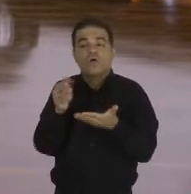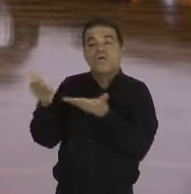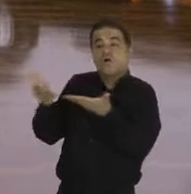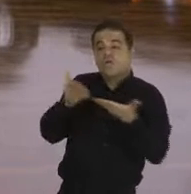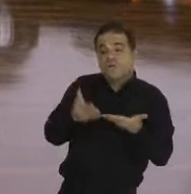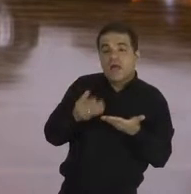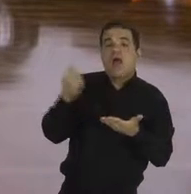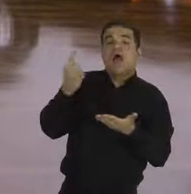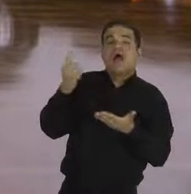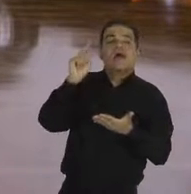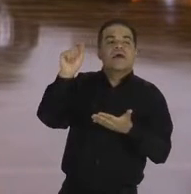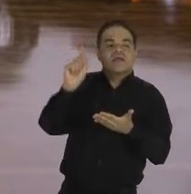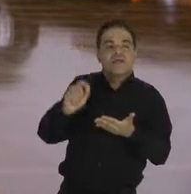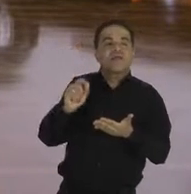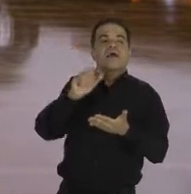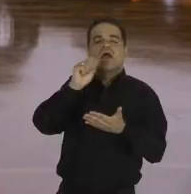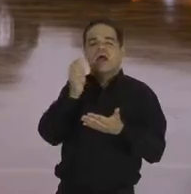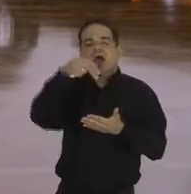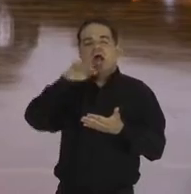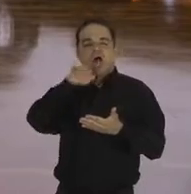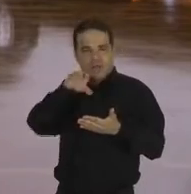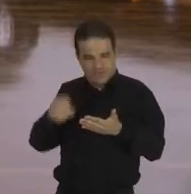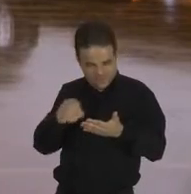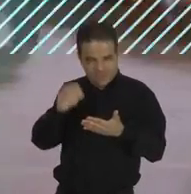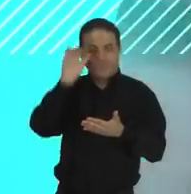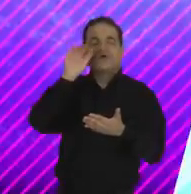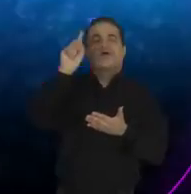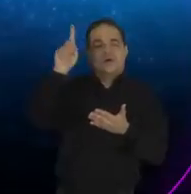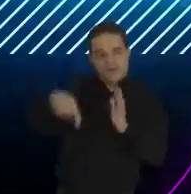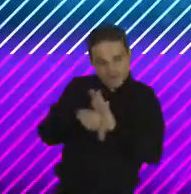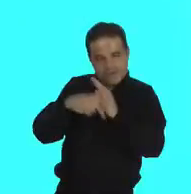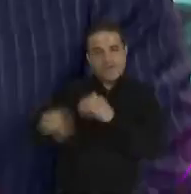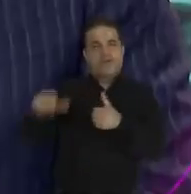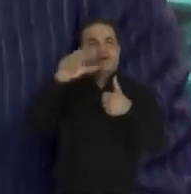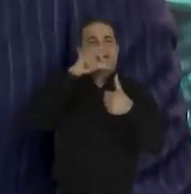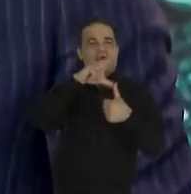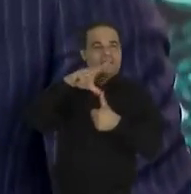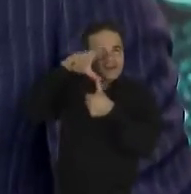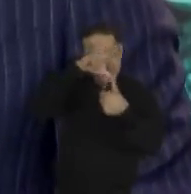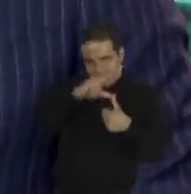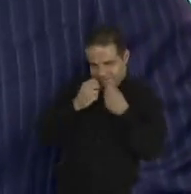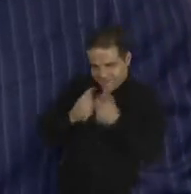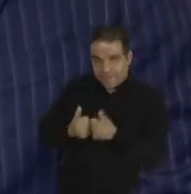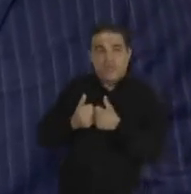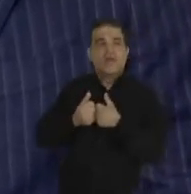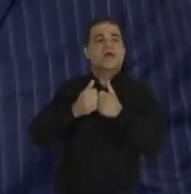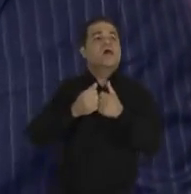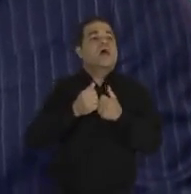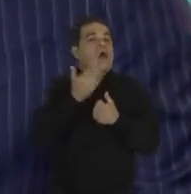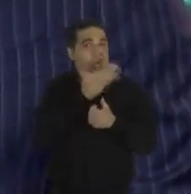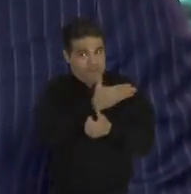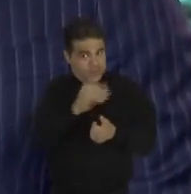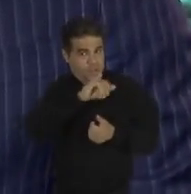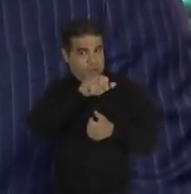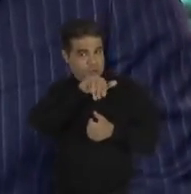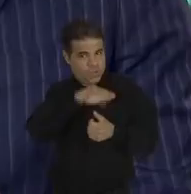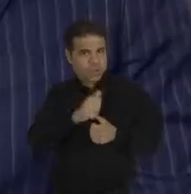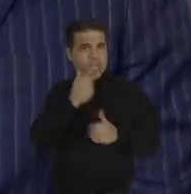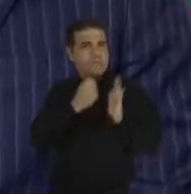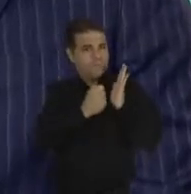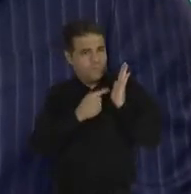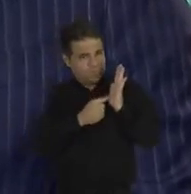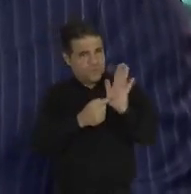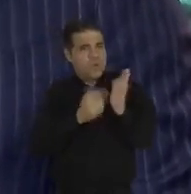primeiro Antonio filosa presidente da estrela antes para América Latina Juliana trouxe para a nossa alguma os